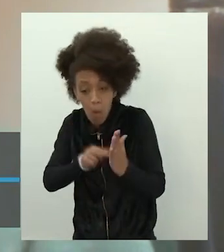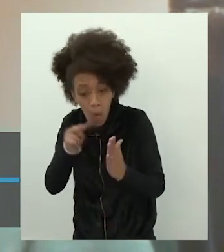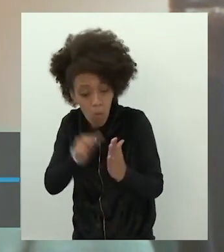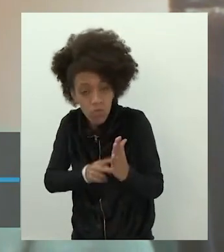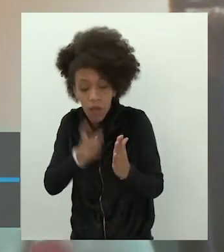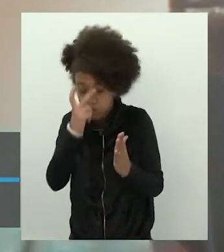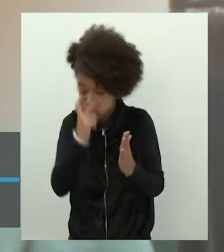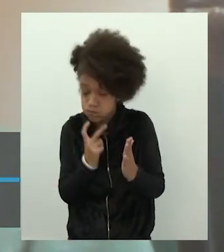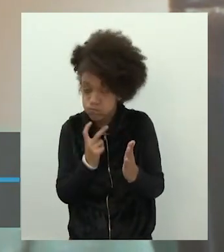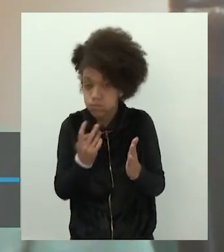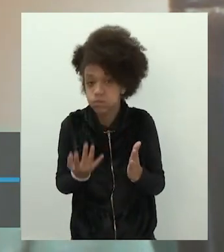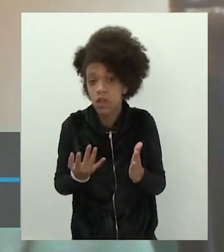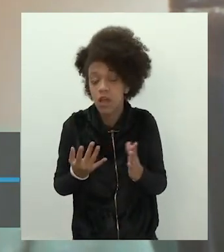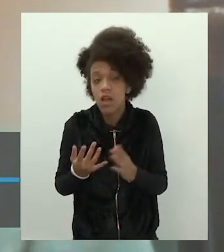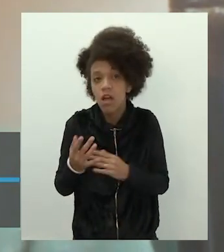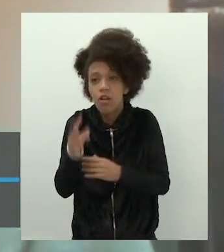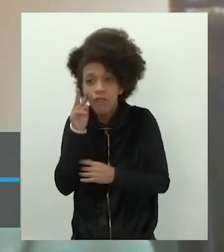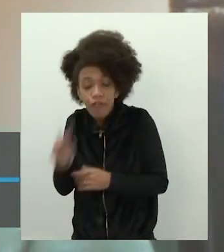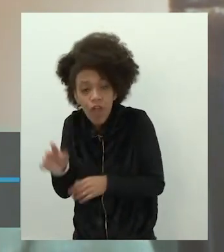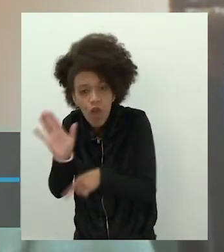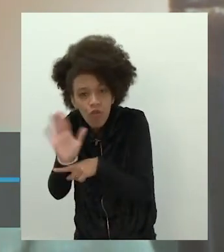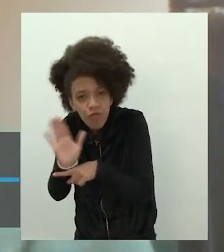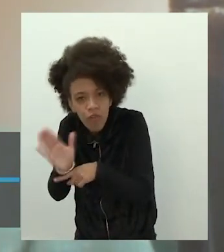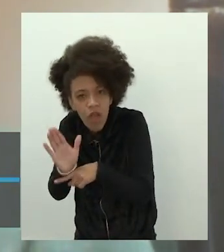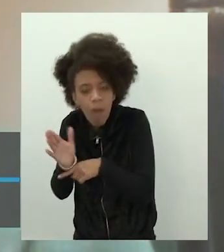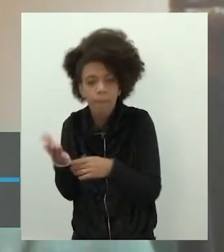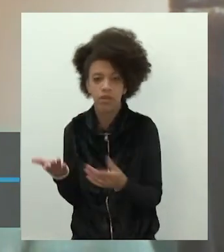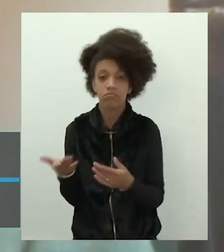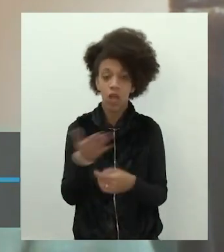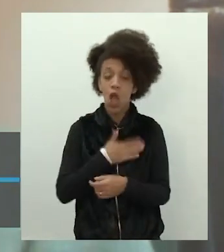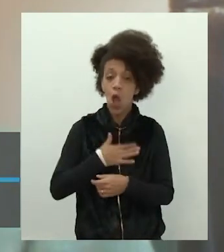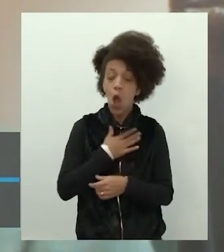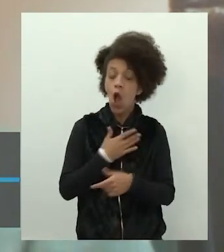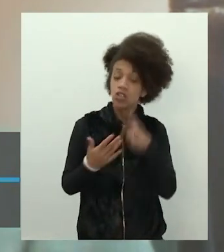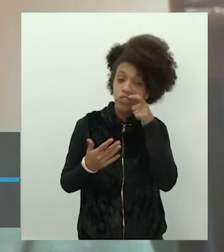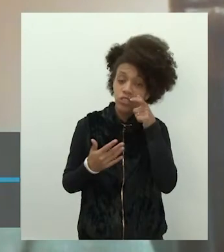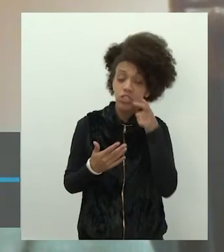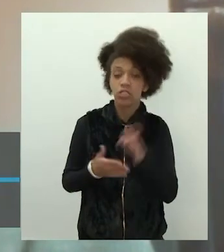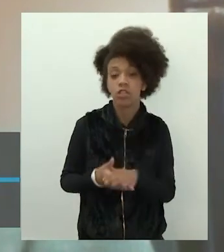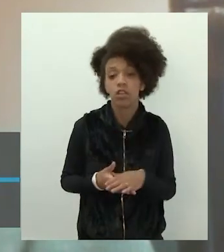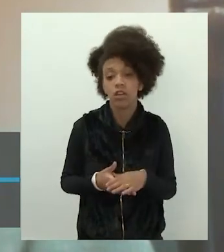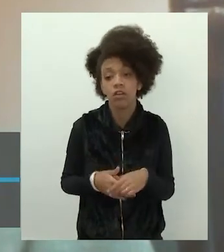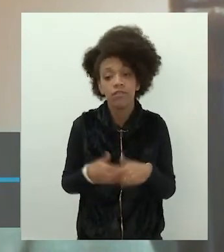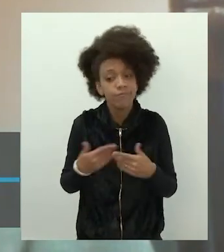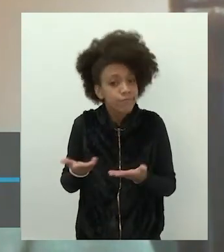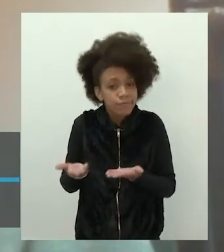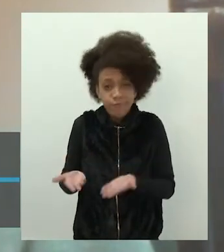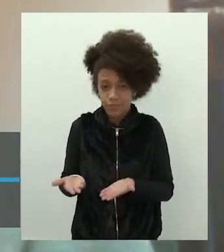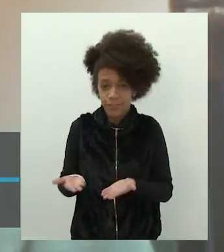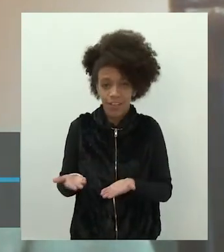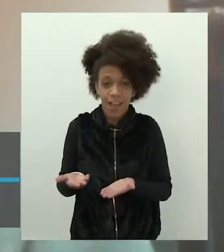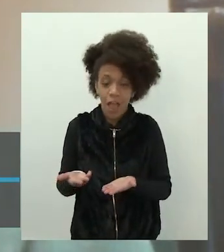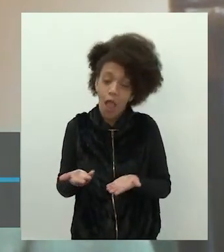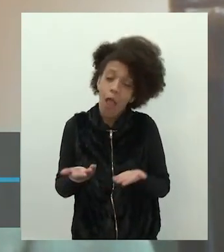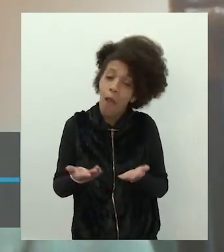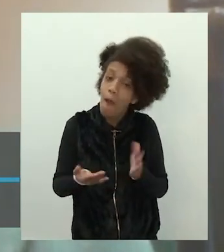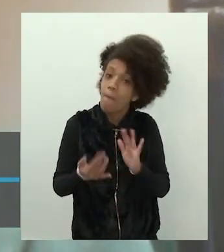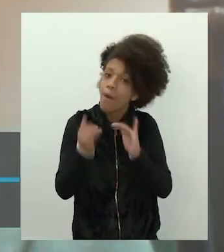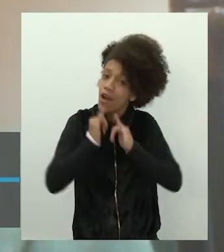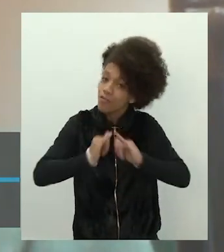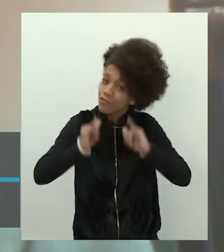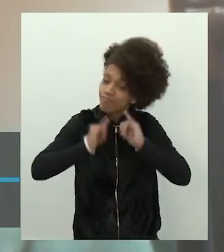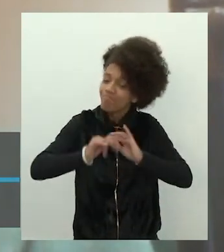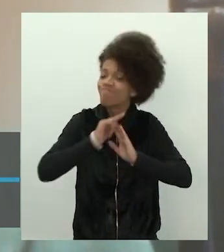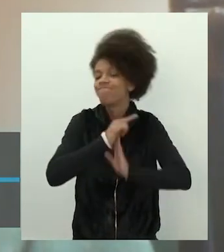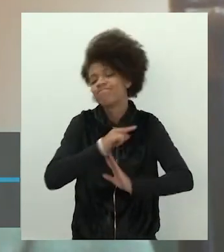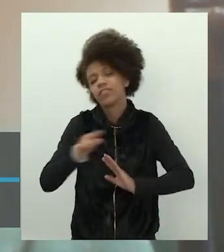ler, ver um filme que eu gosto de fazer, não é? Que eu gosto de assistir, então isso é o que eu deixo aqui de mensagem, além